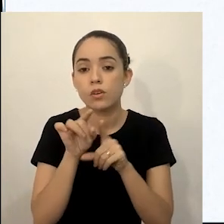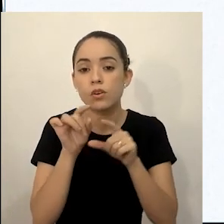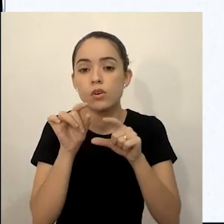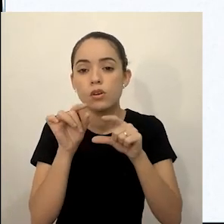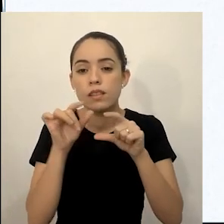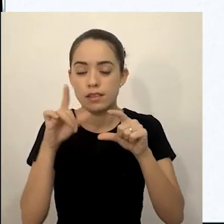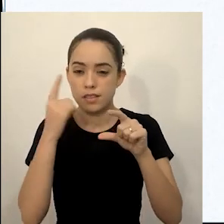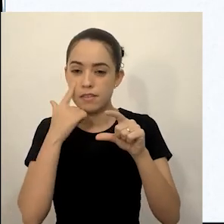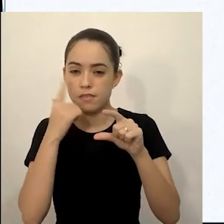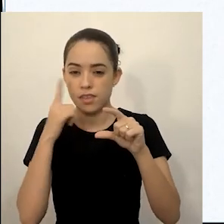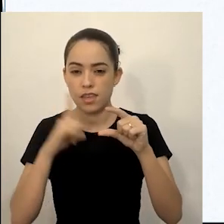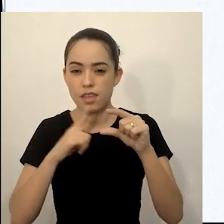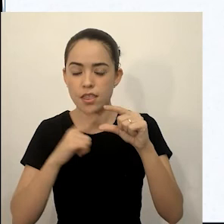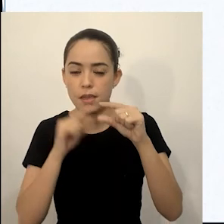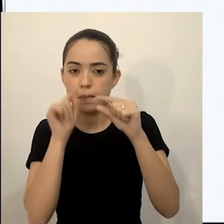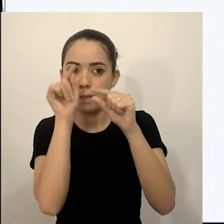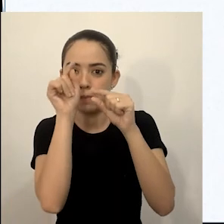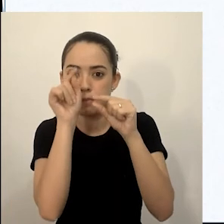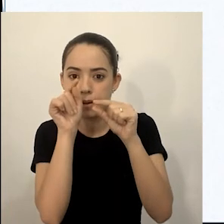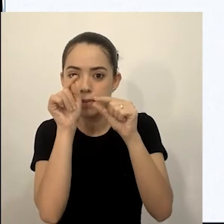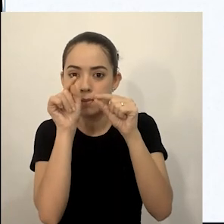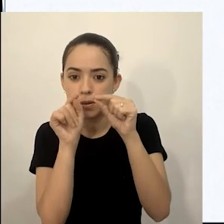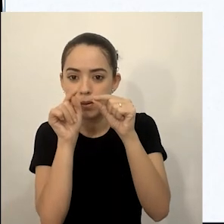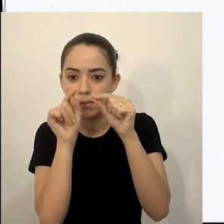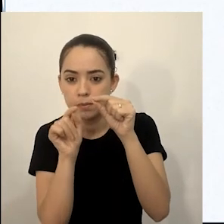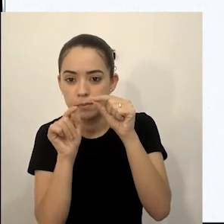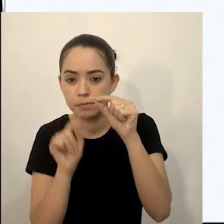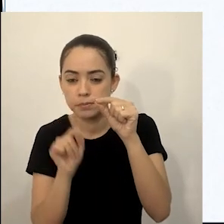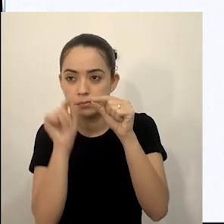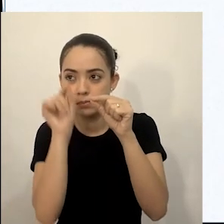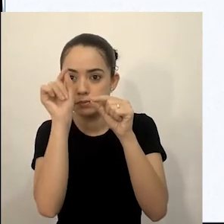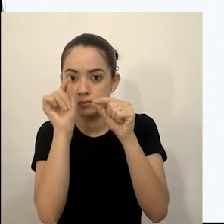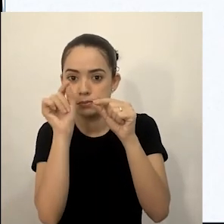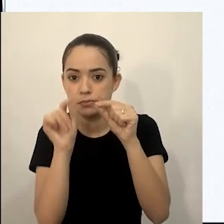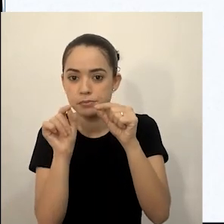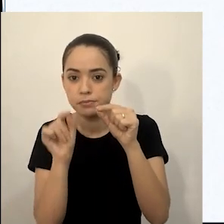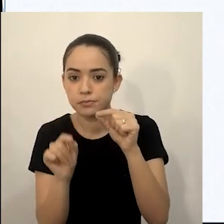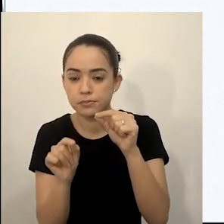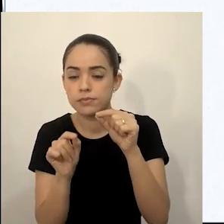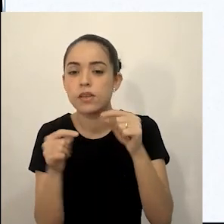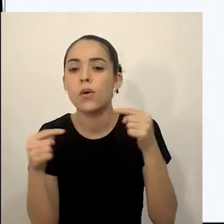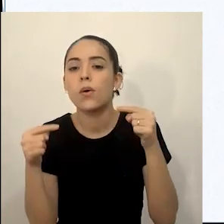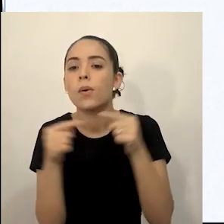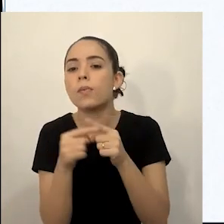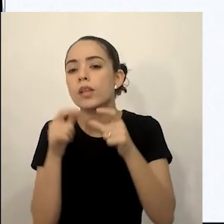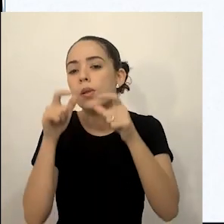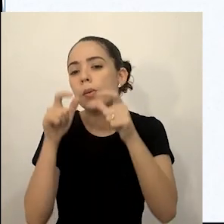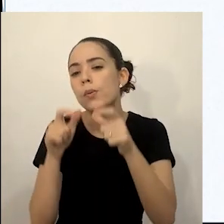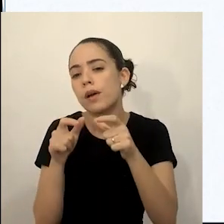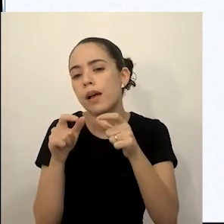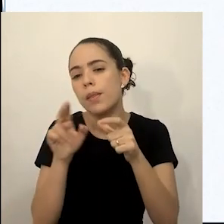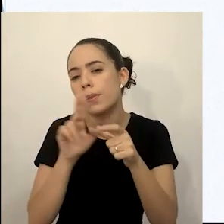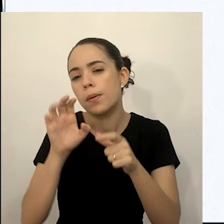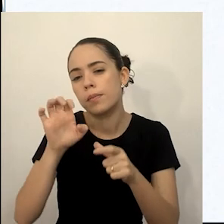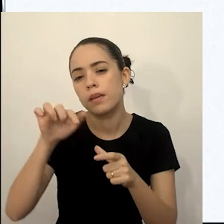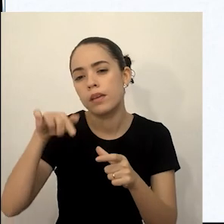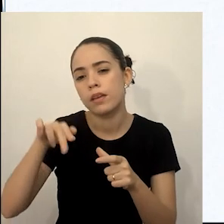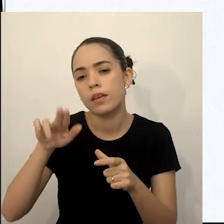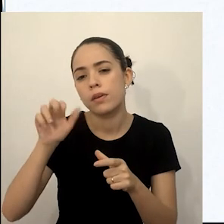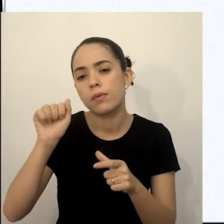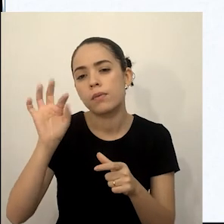A região da linha tracejada delimita a região